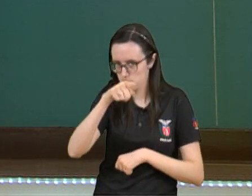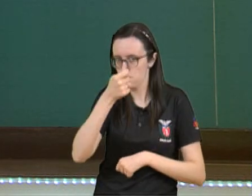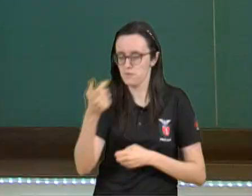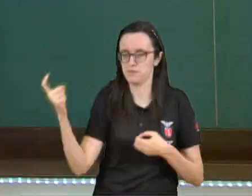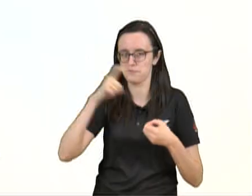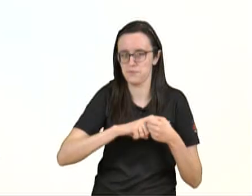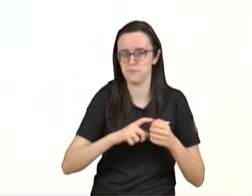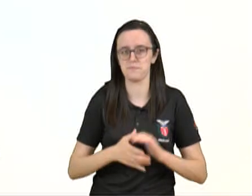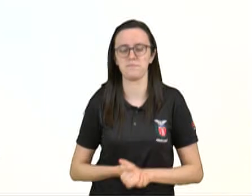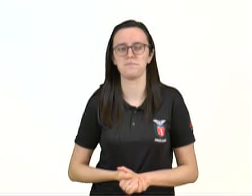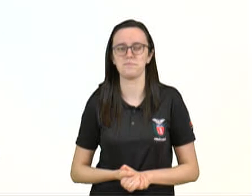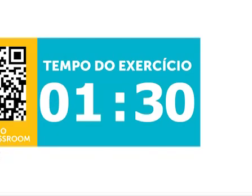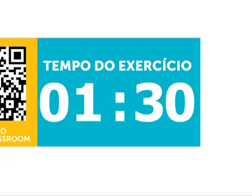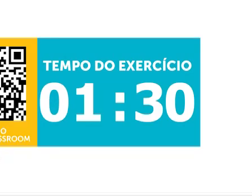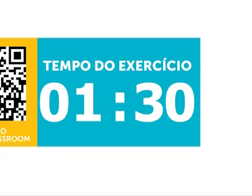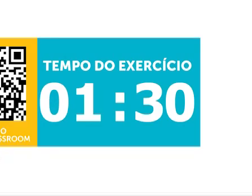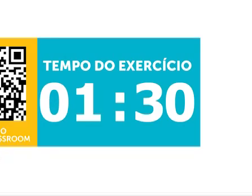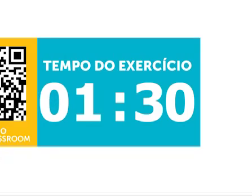e já retorno.